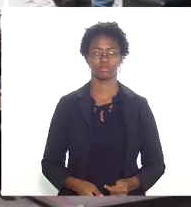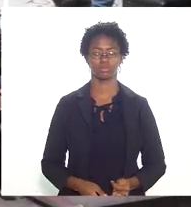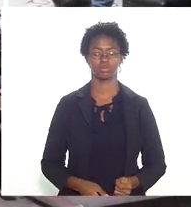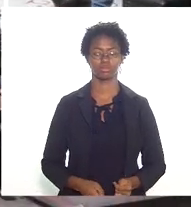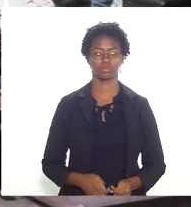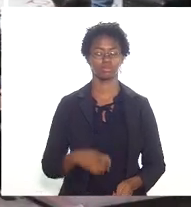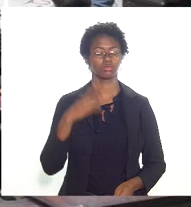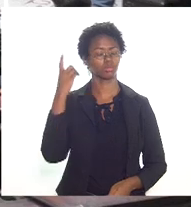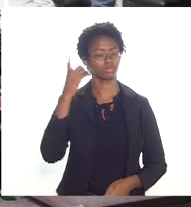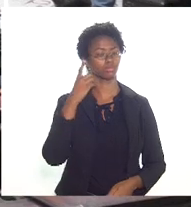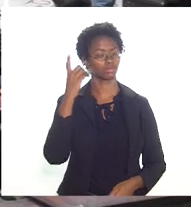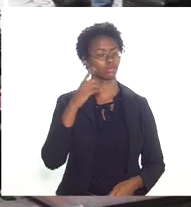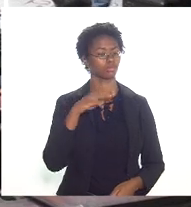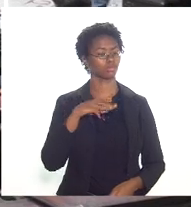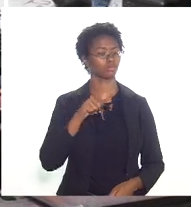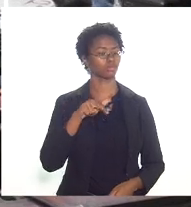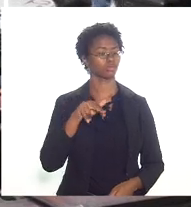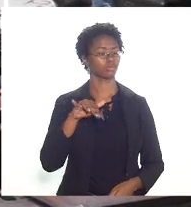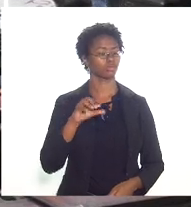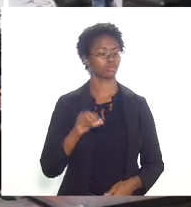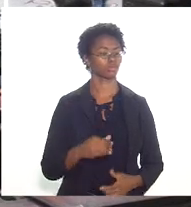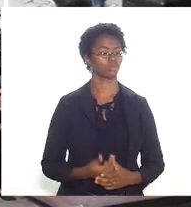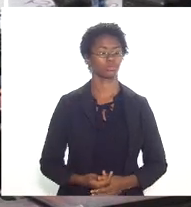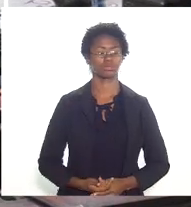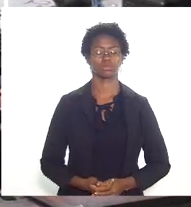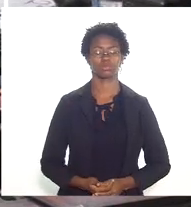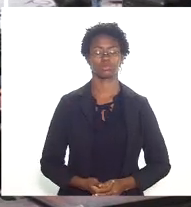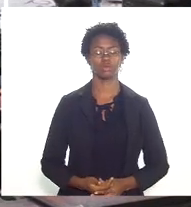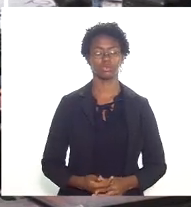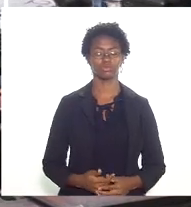o deputado Márcio a